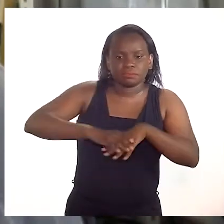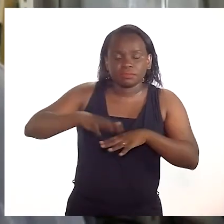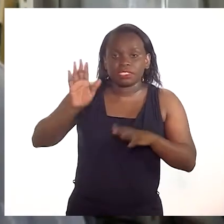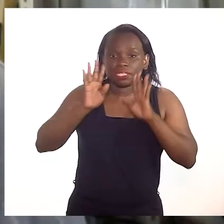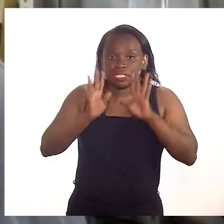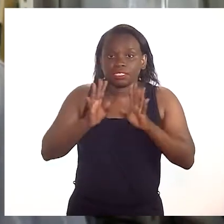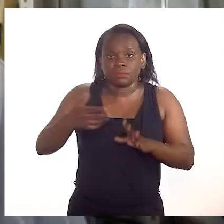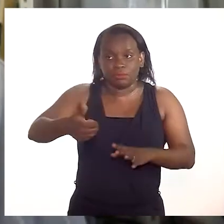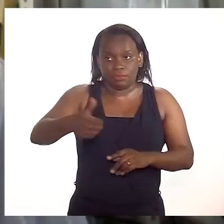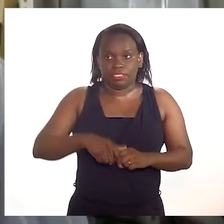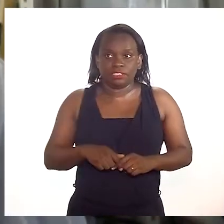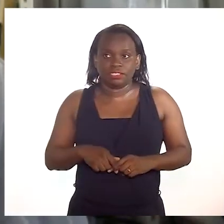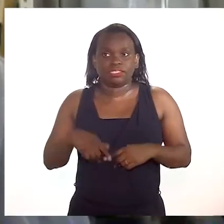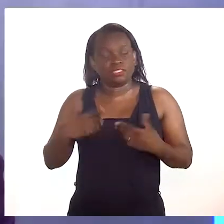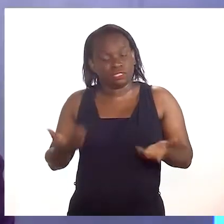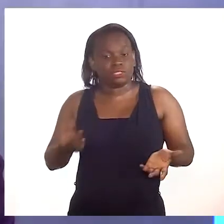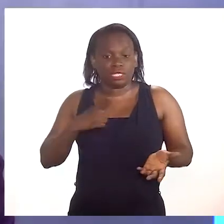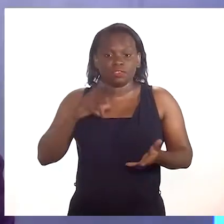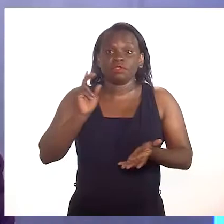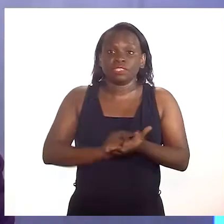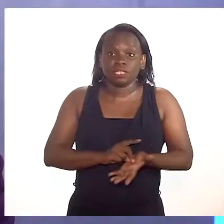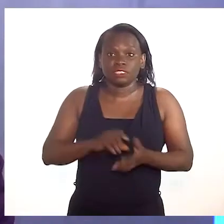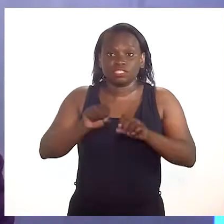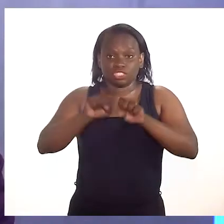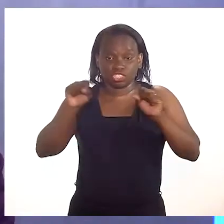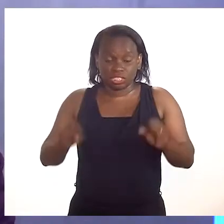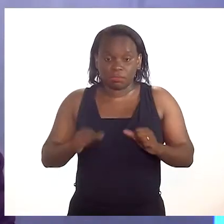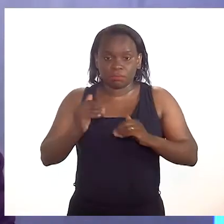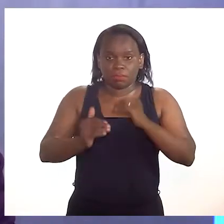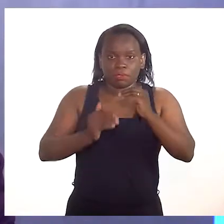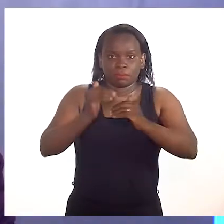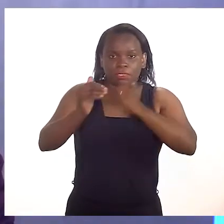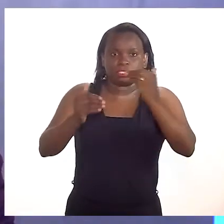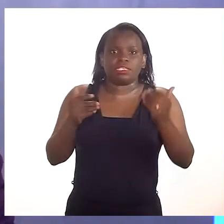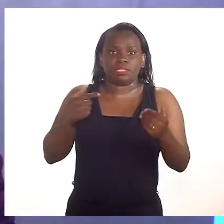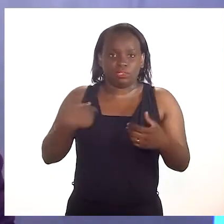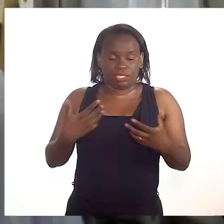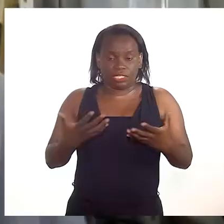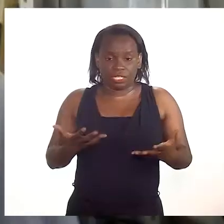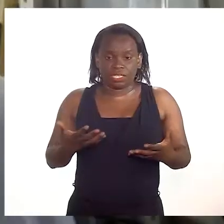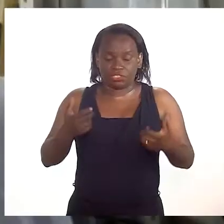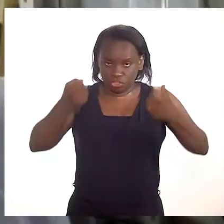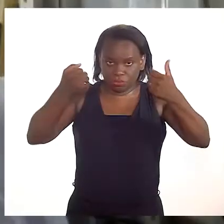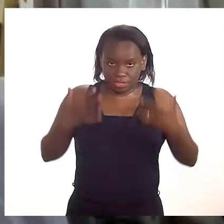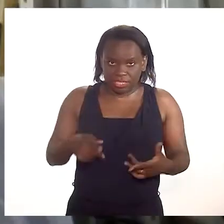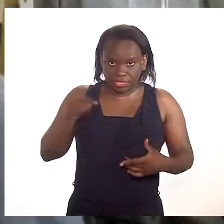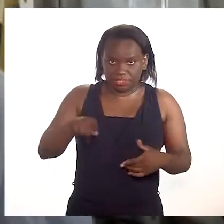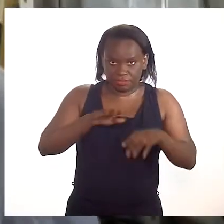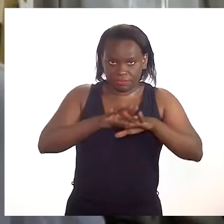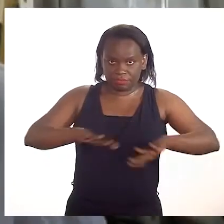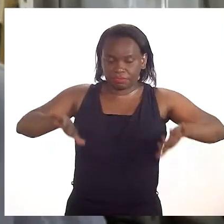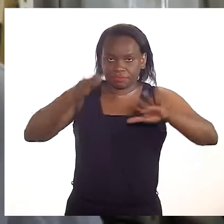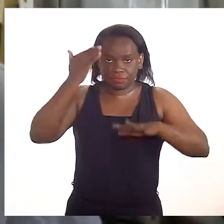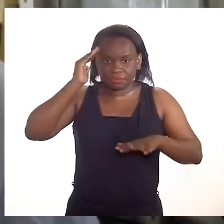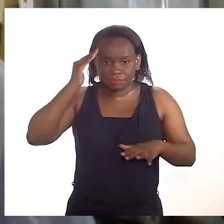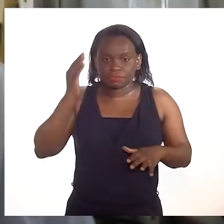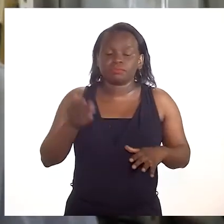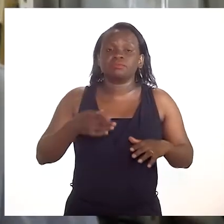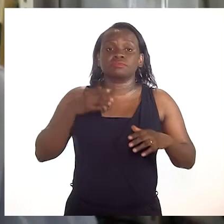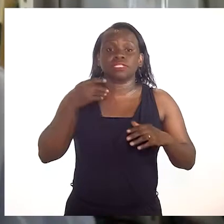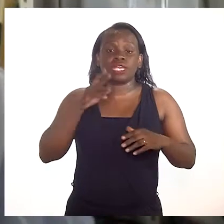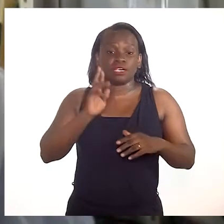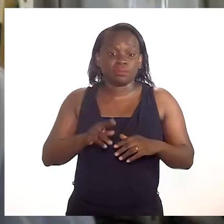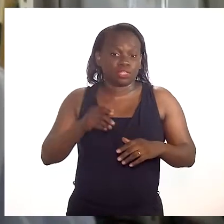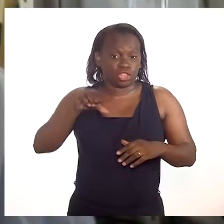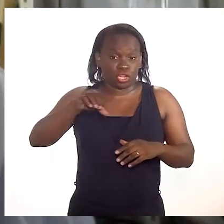na atenção primária. Então, a gente teve, na verdade, um sistema produtivo, e isso que eu queria marcar aqui, que